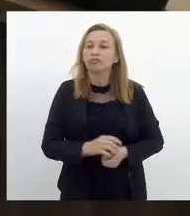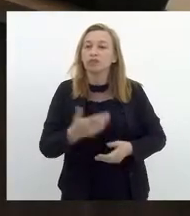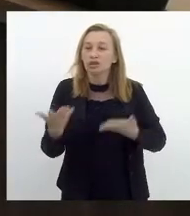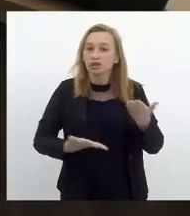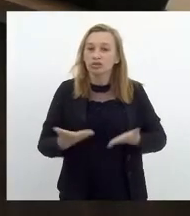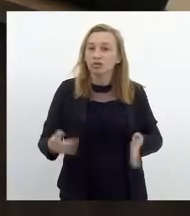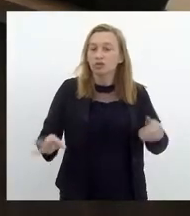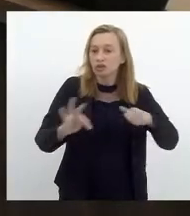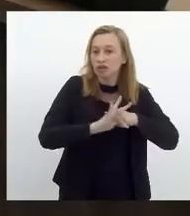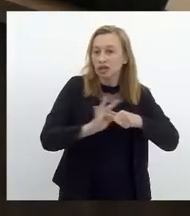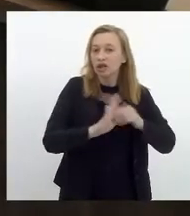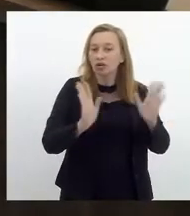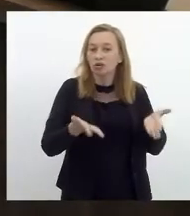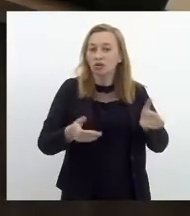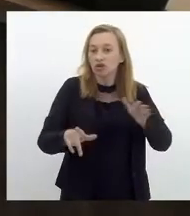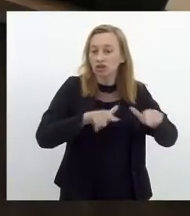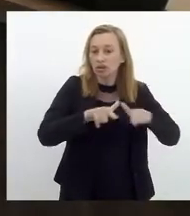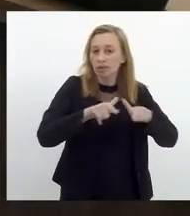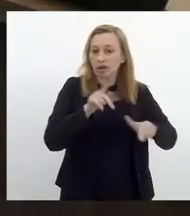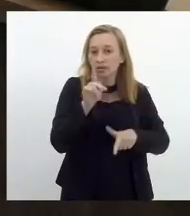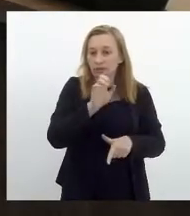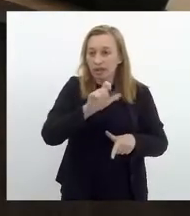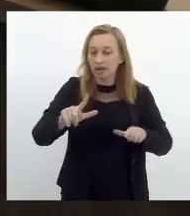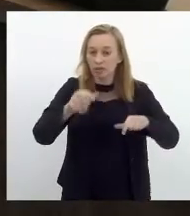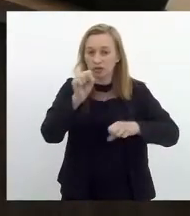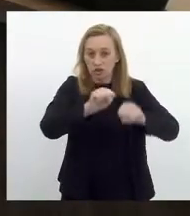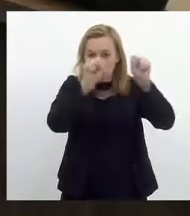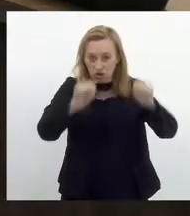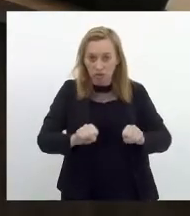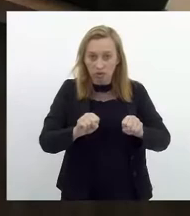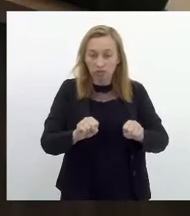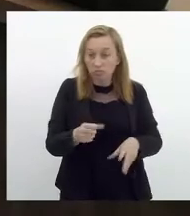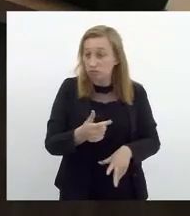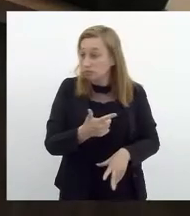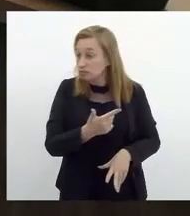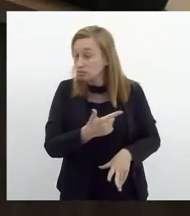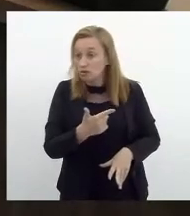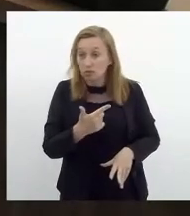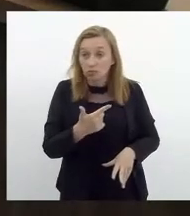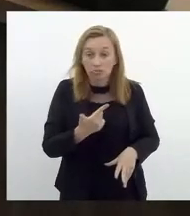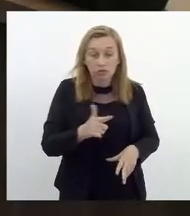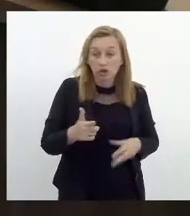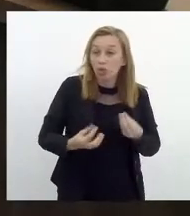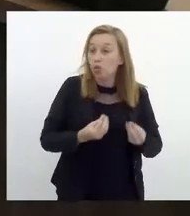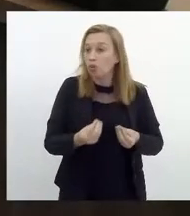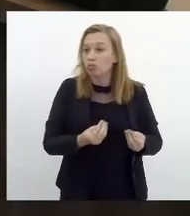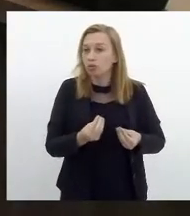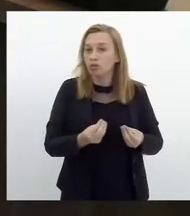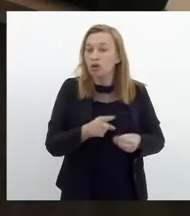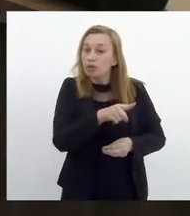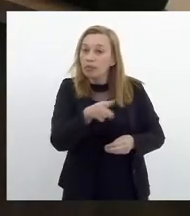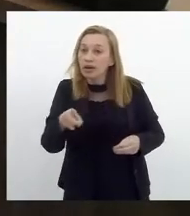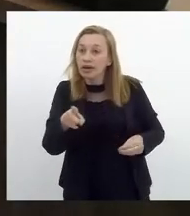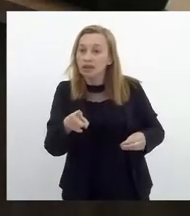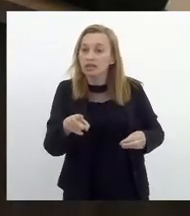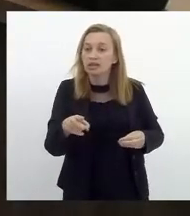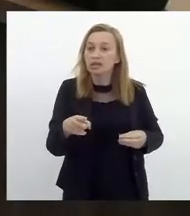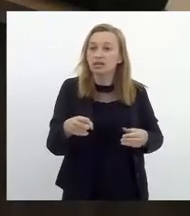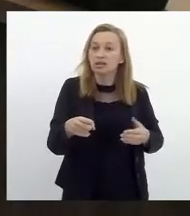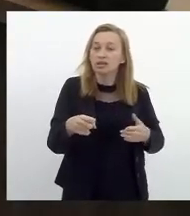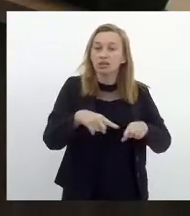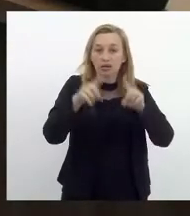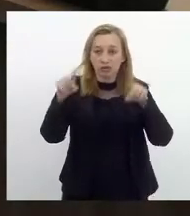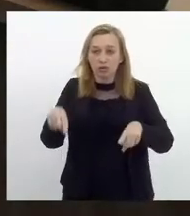que trabalham hoje no nosso sistema penal. Não dá mais para esses servidores ficarem numa espécie de